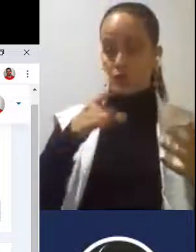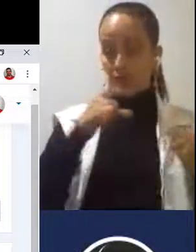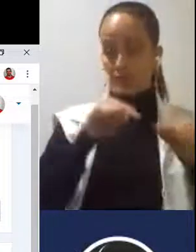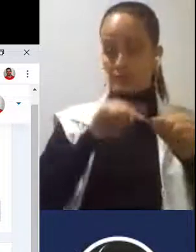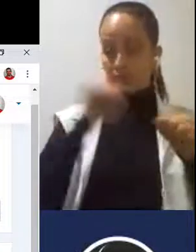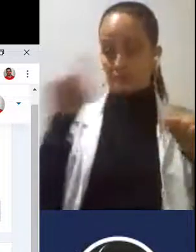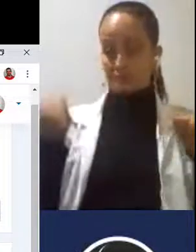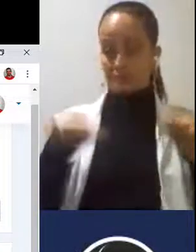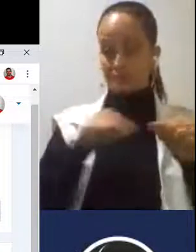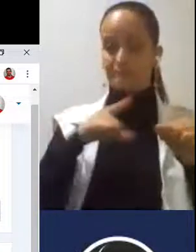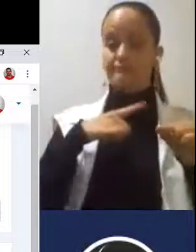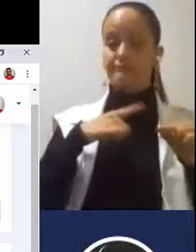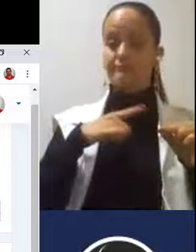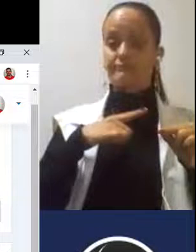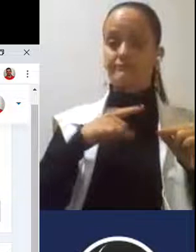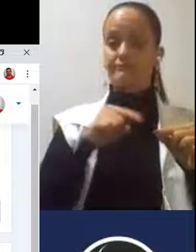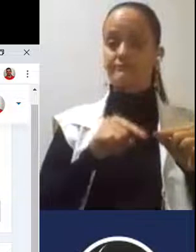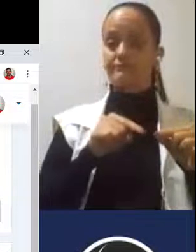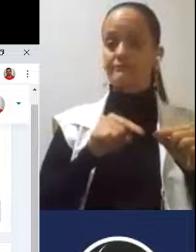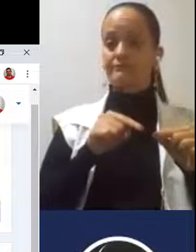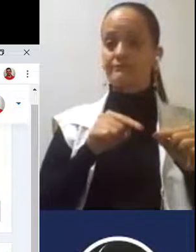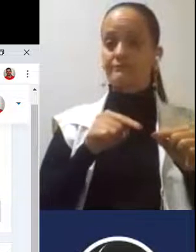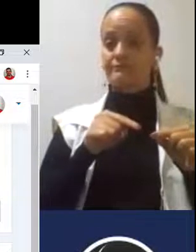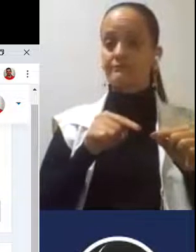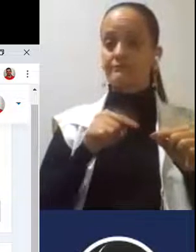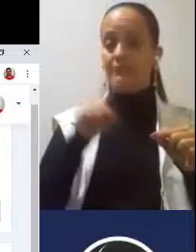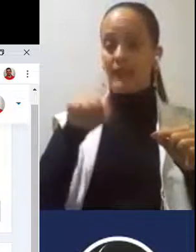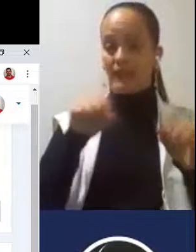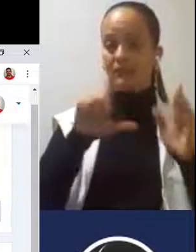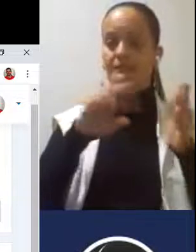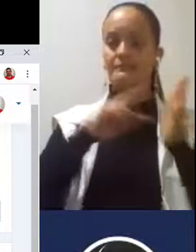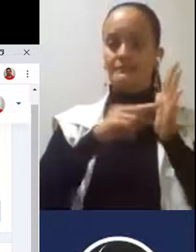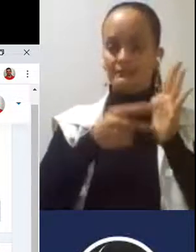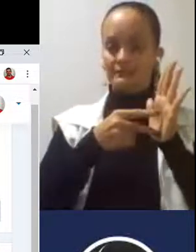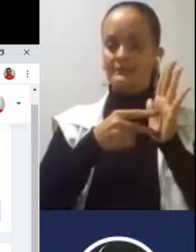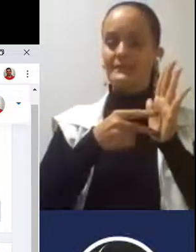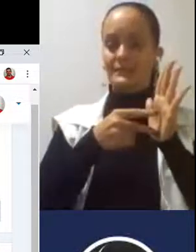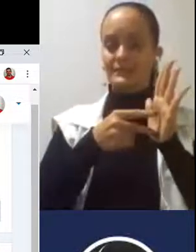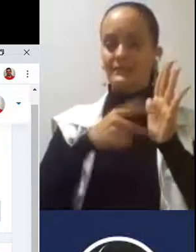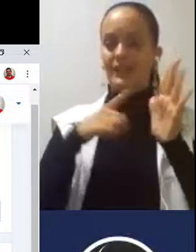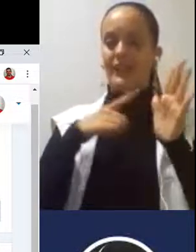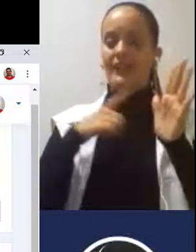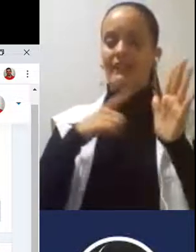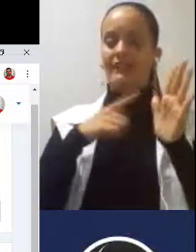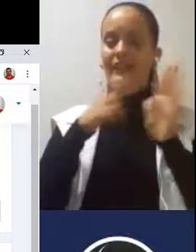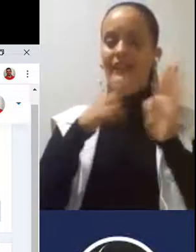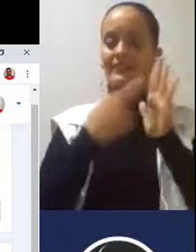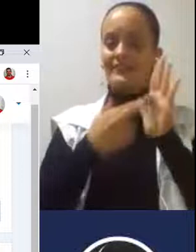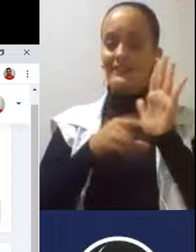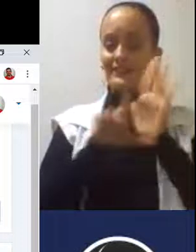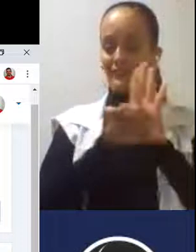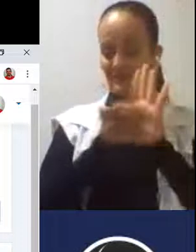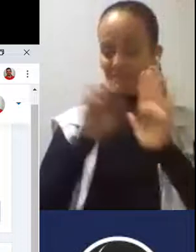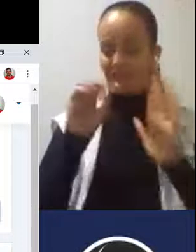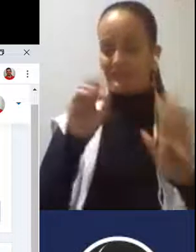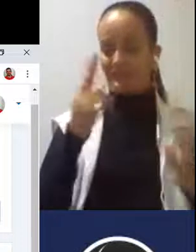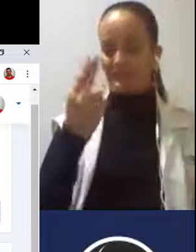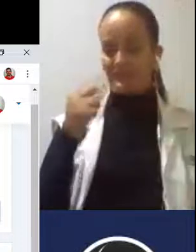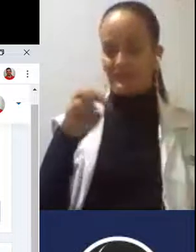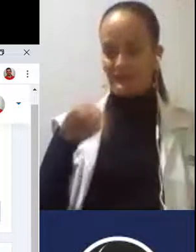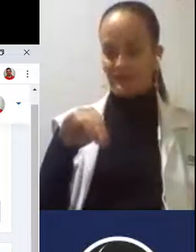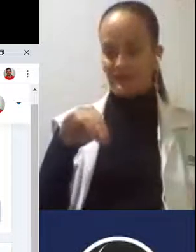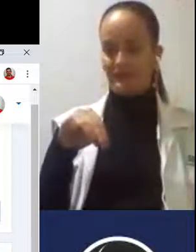tem a primeira lei de Ohm, que vai definir o comportamento de tensão e corrente nesse circuito, certo? Então, eu passo aqui